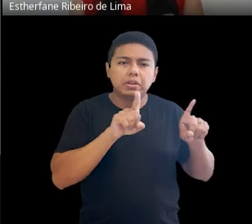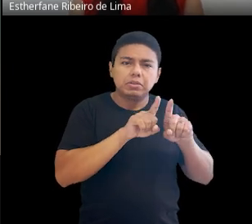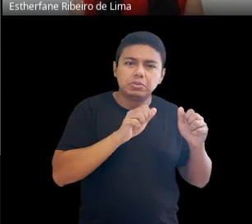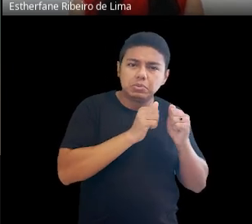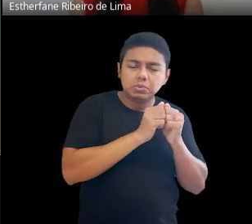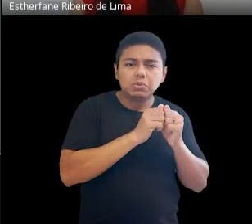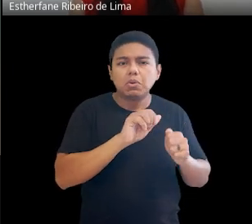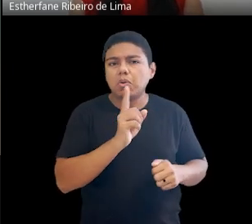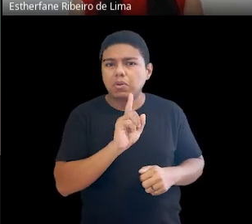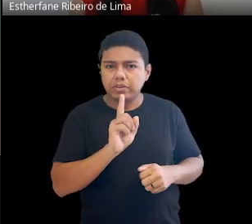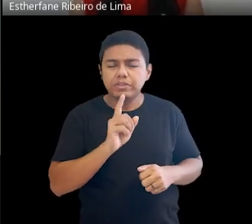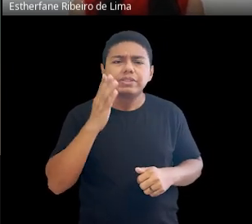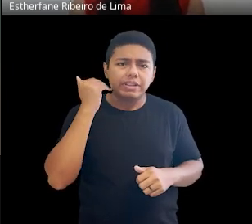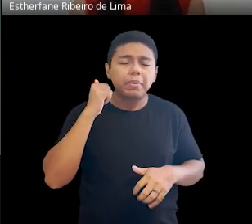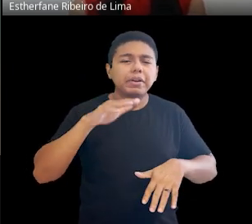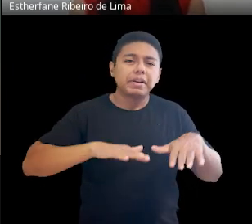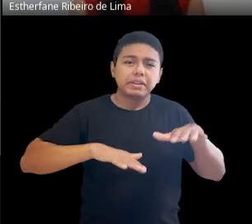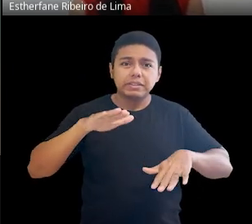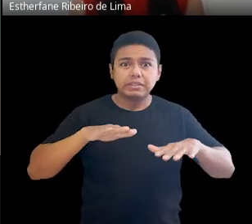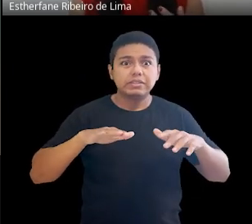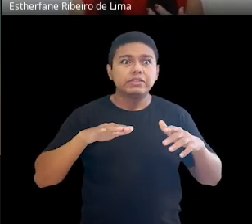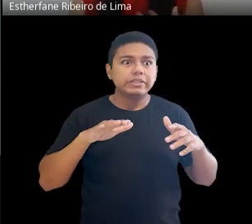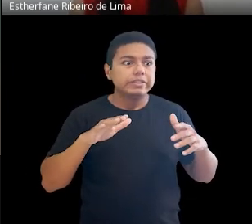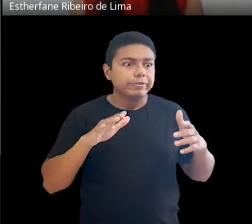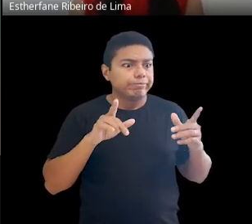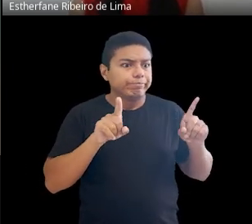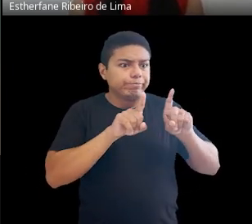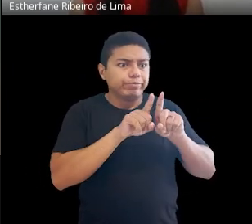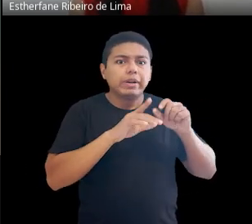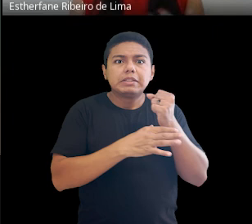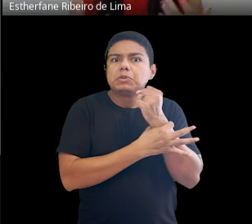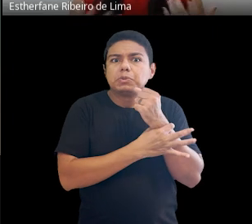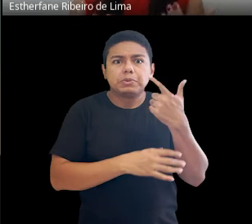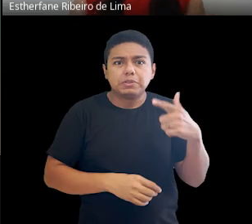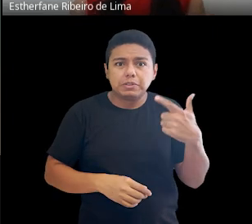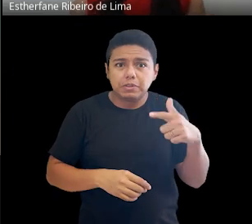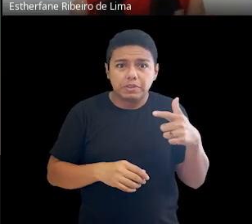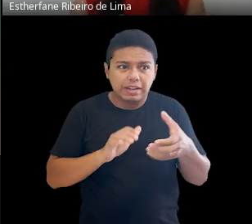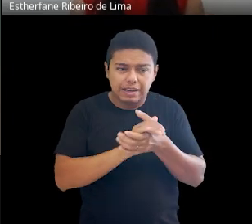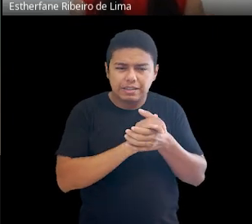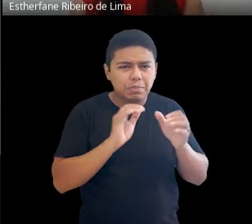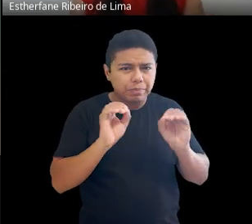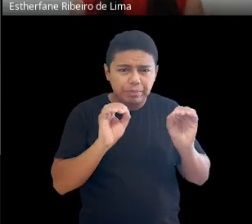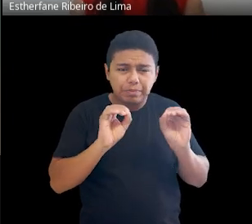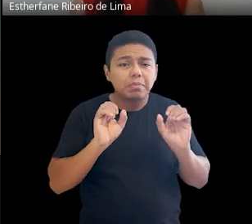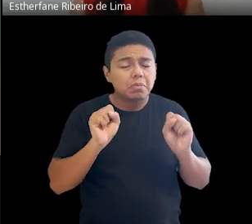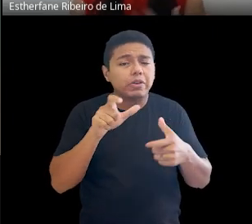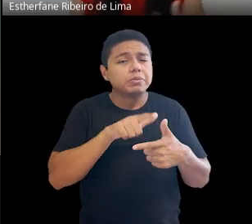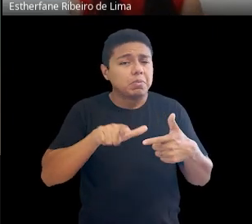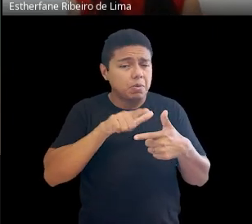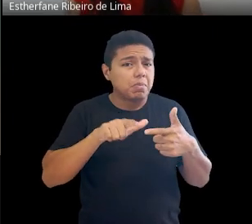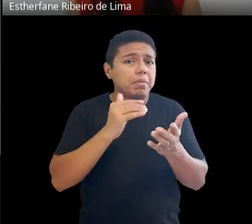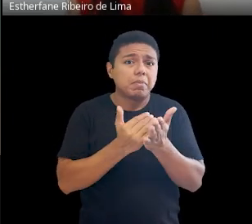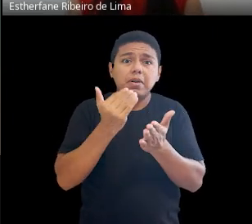têm situações conjugais que não são seguras, elas podem apresentar um problema maior durante a